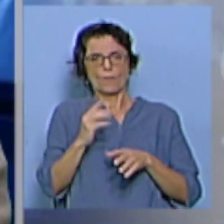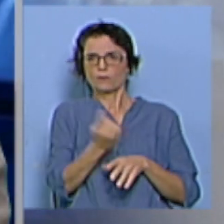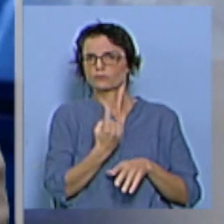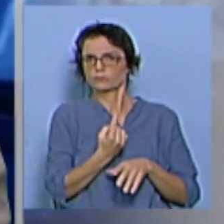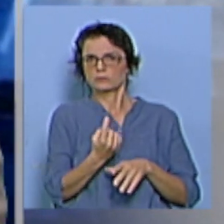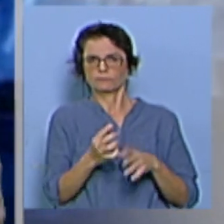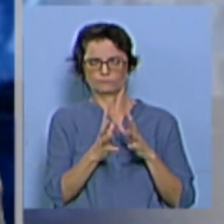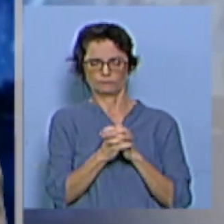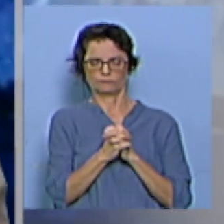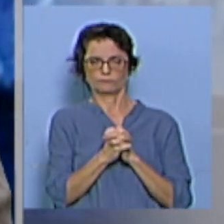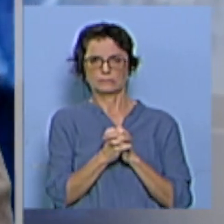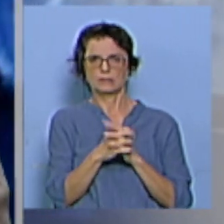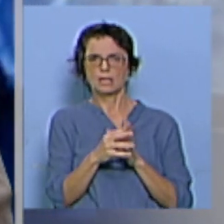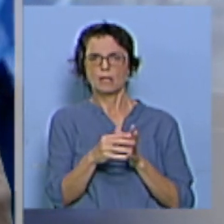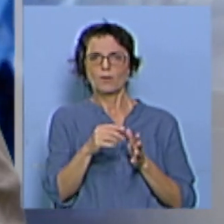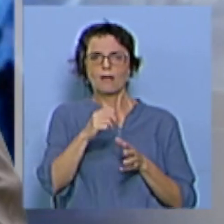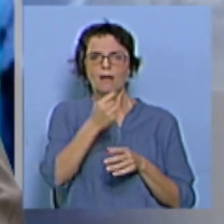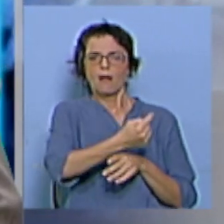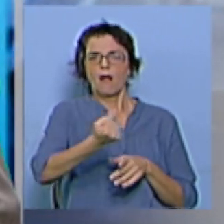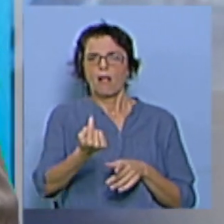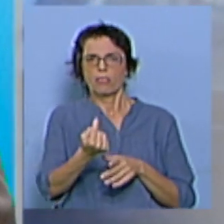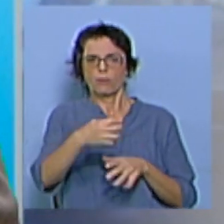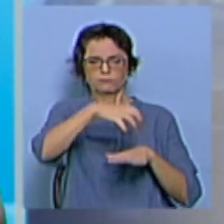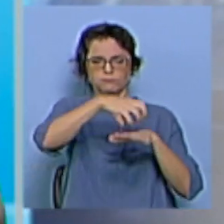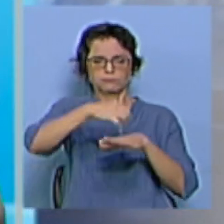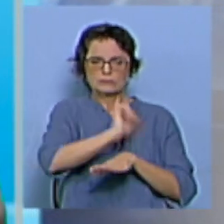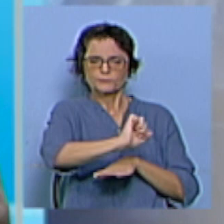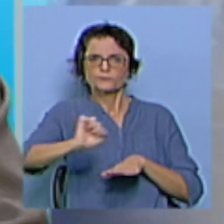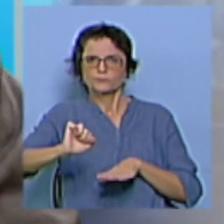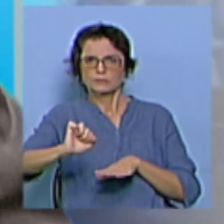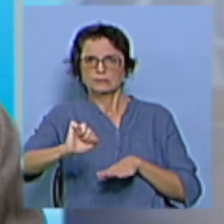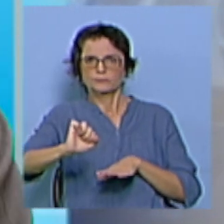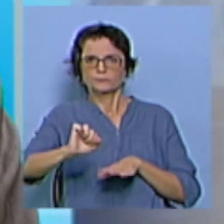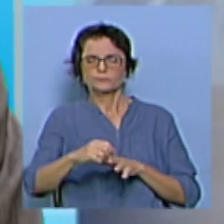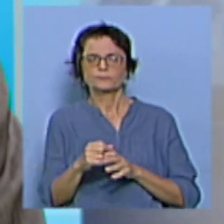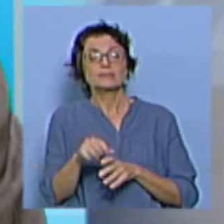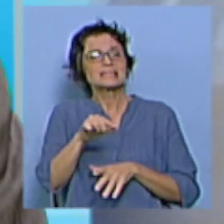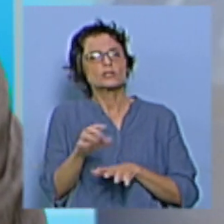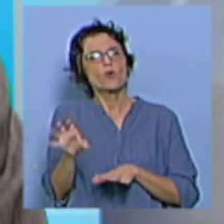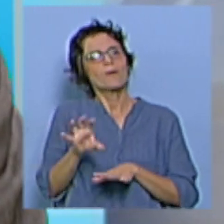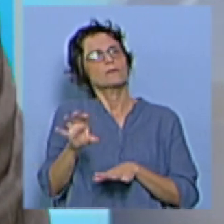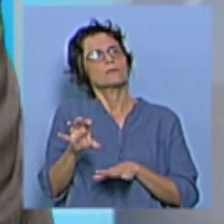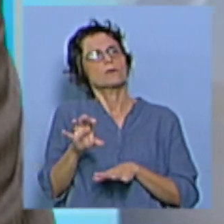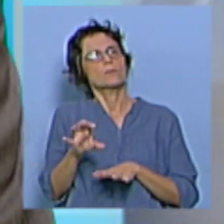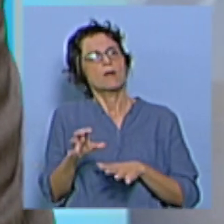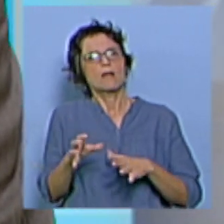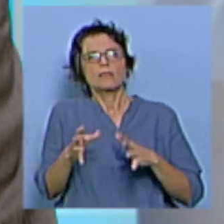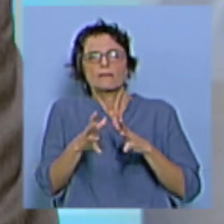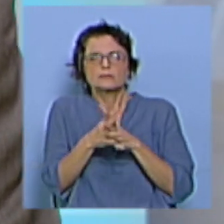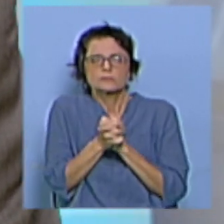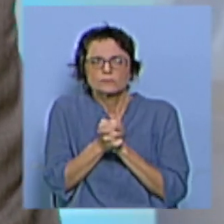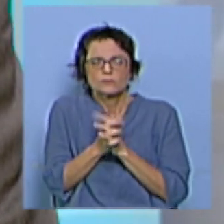a Eucaristia na respectiva unidade ou num outro lugar de culto. Era uma forma de viver a proximidade, o